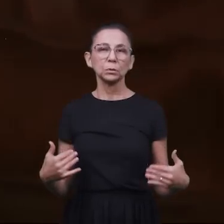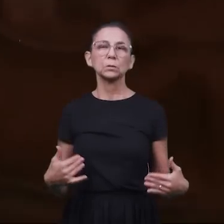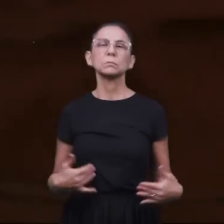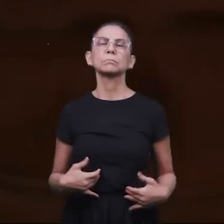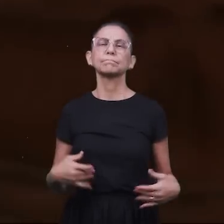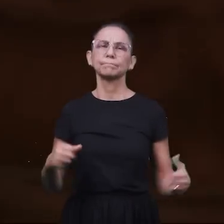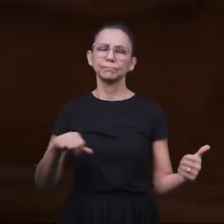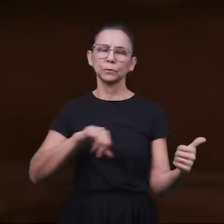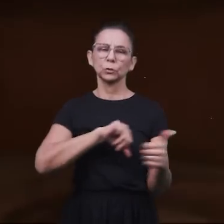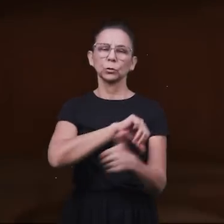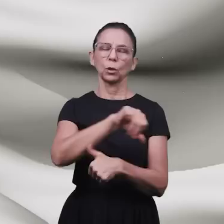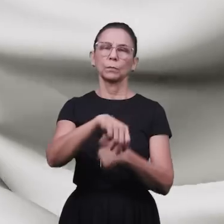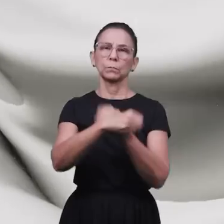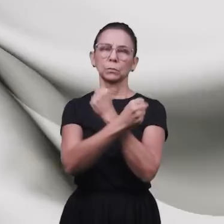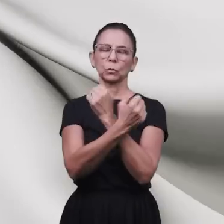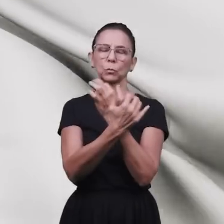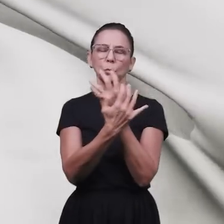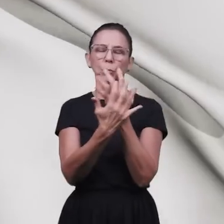Serão